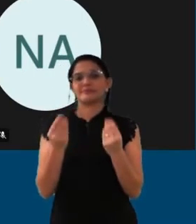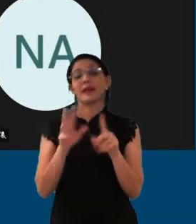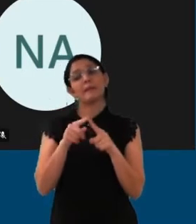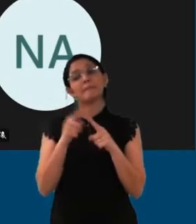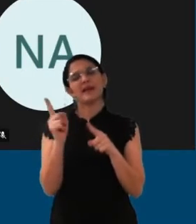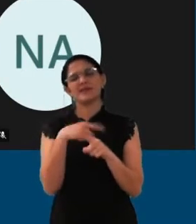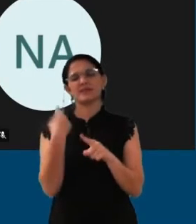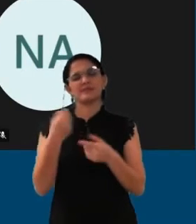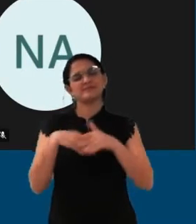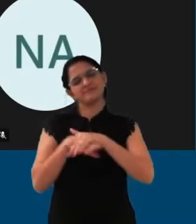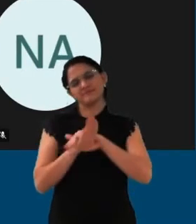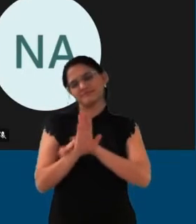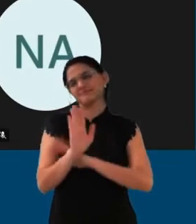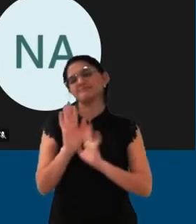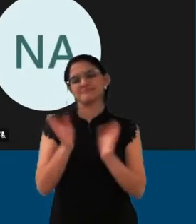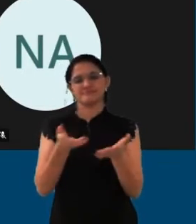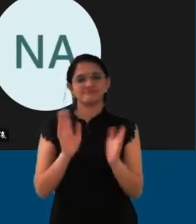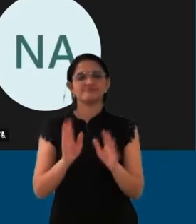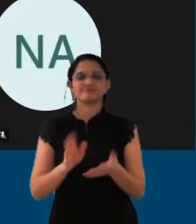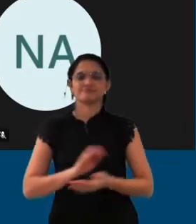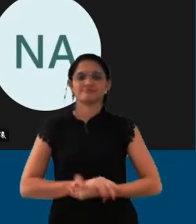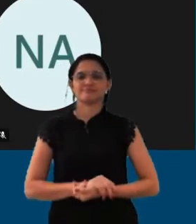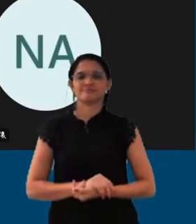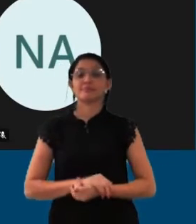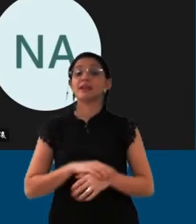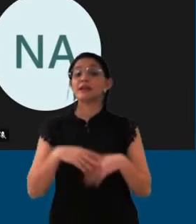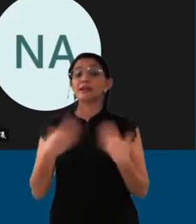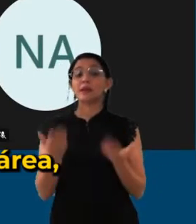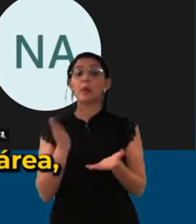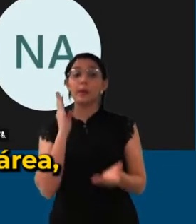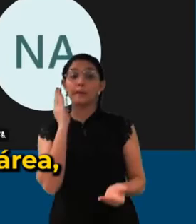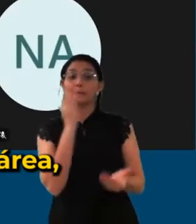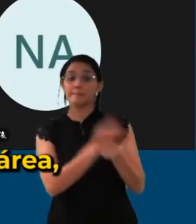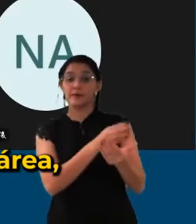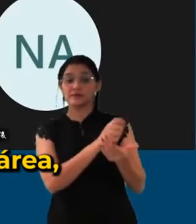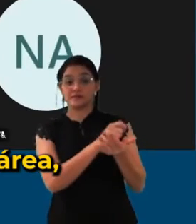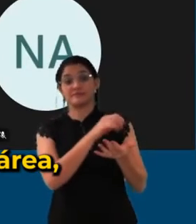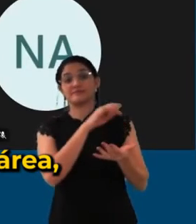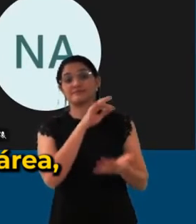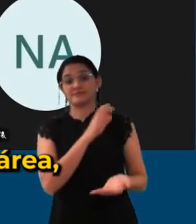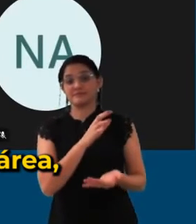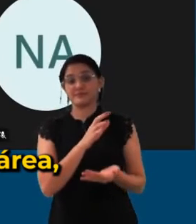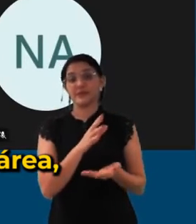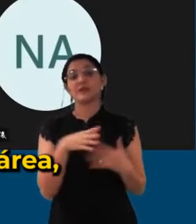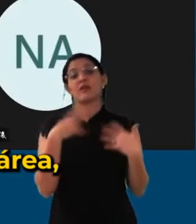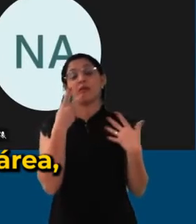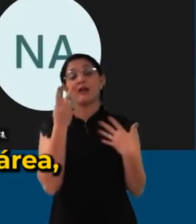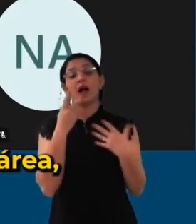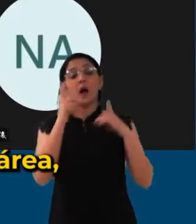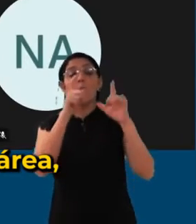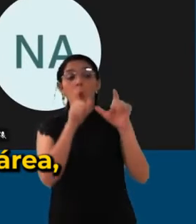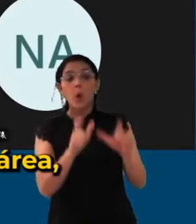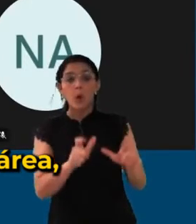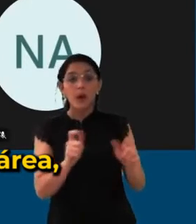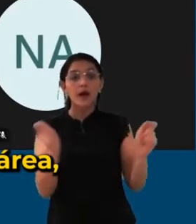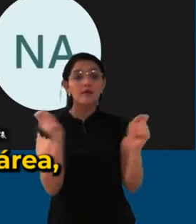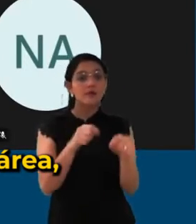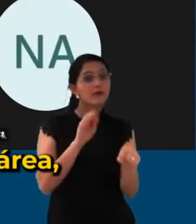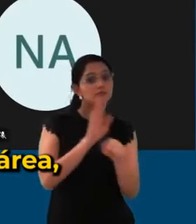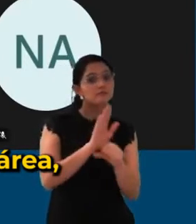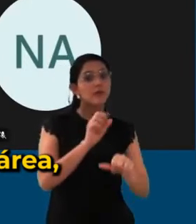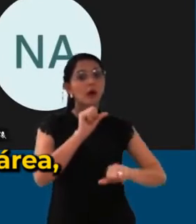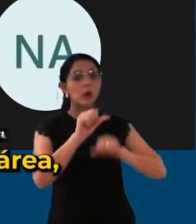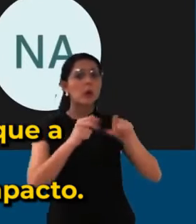adaptados. Em relação ao processo, quanto a essa questão da recuperação da área, né, o que foi que a